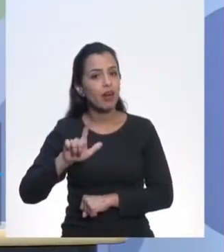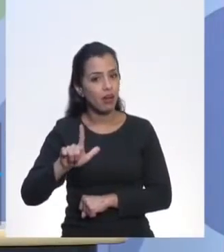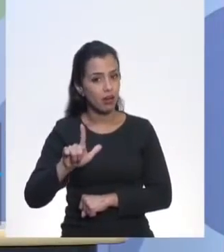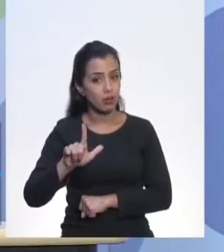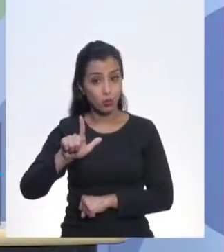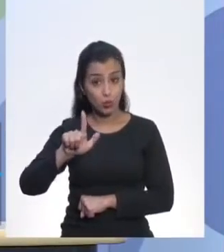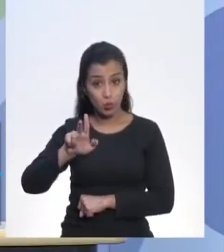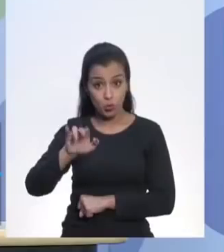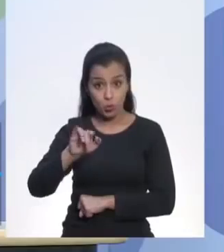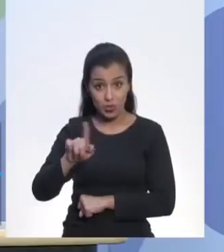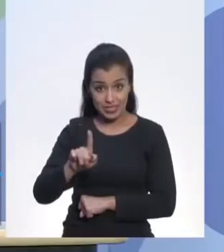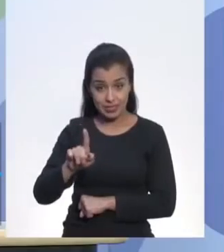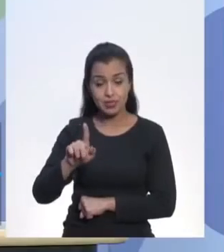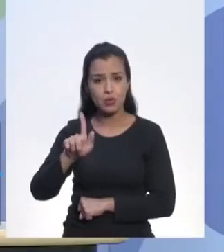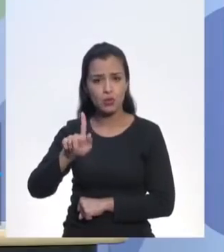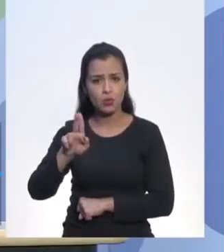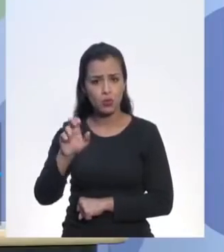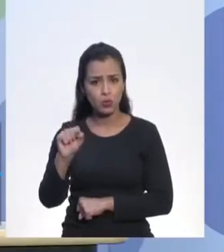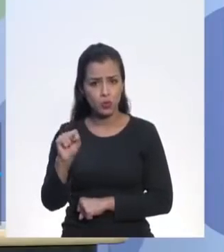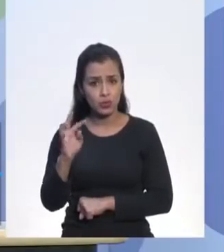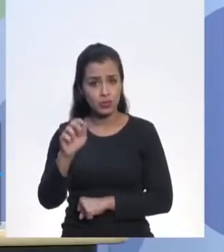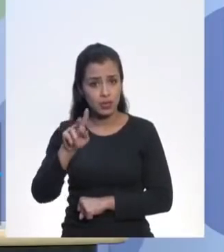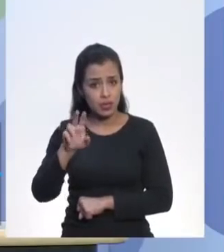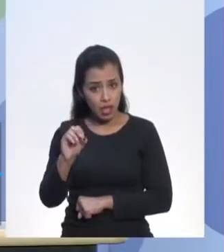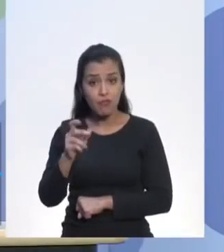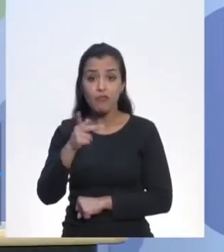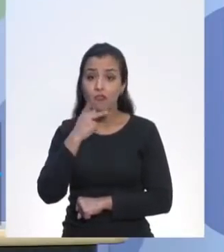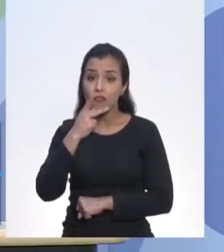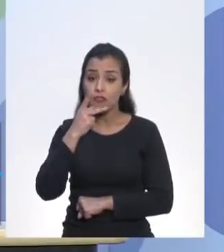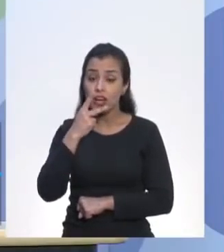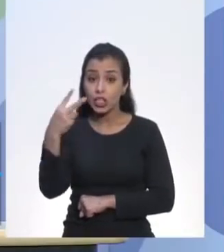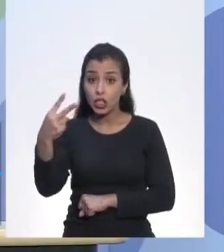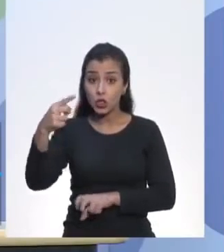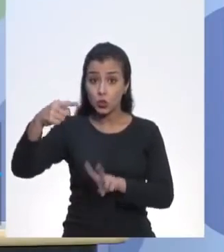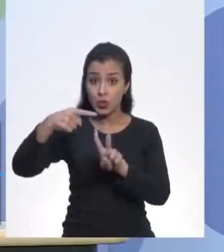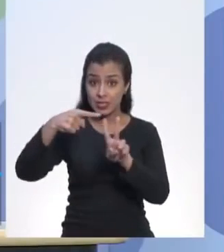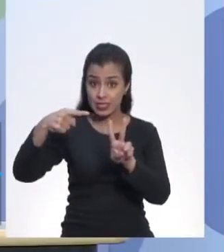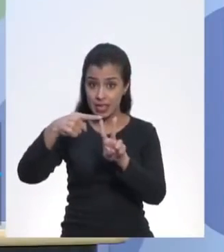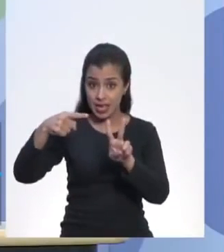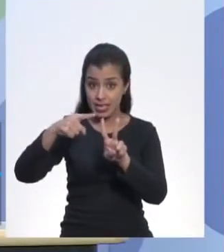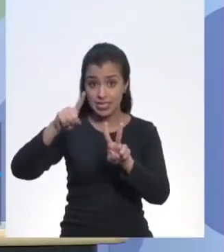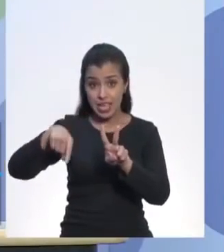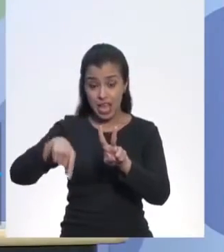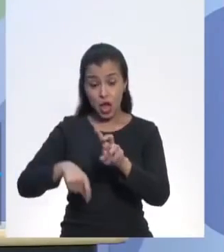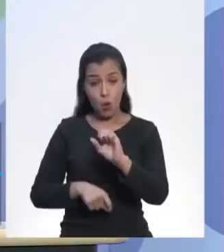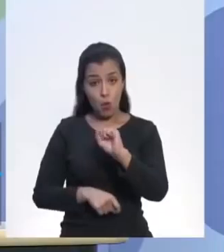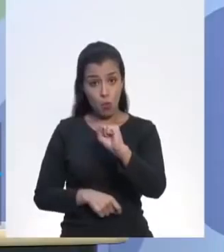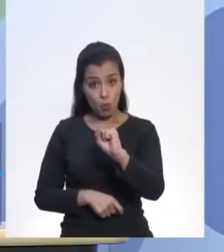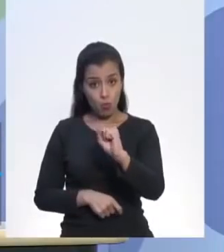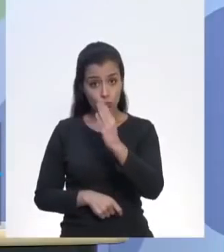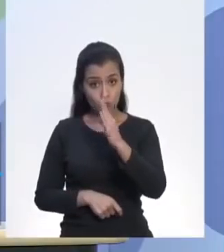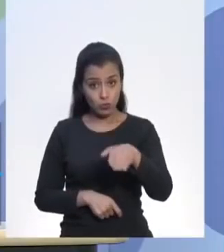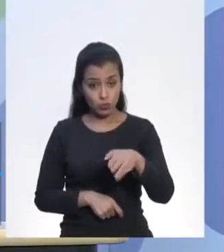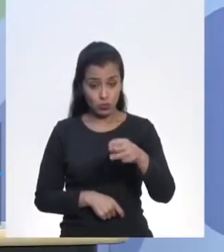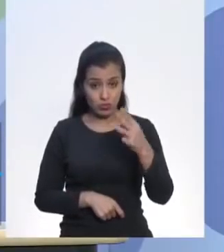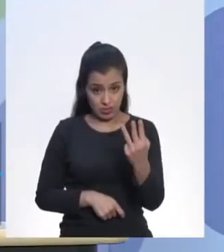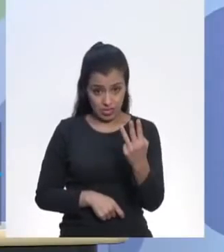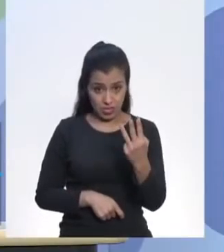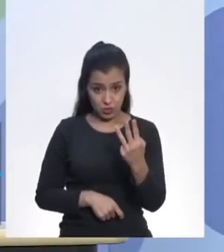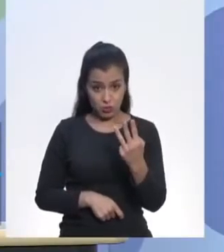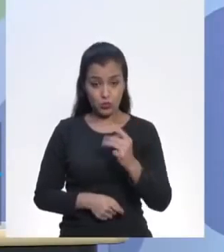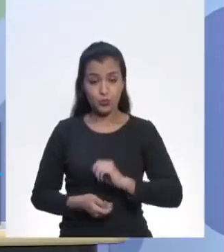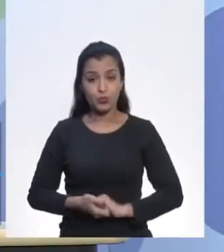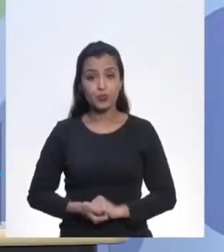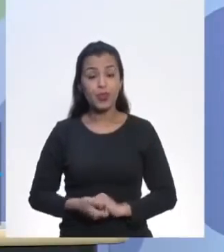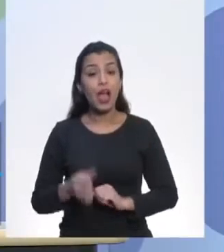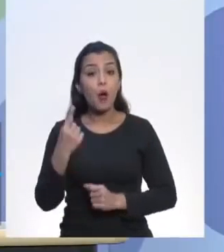e o Gustavo, eles acharam as duas raízes, falaram que é 8 terços e 0, e falaram que o vértice é 4 terços e menos 16 terços.